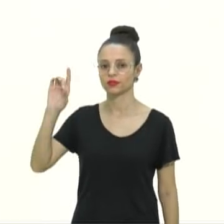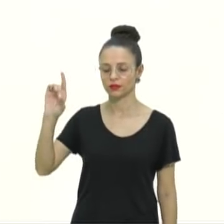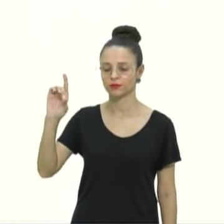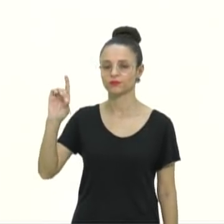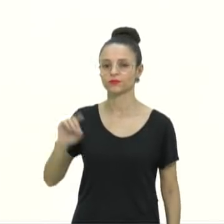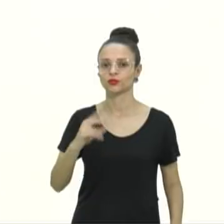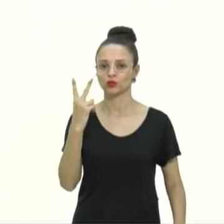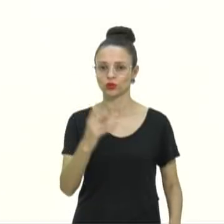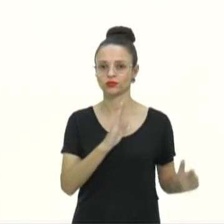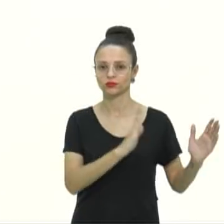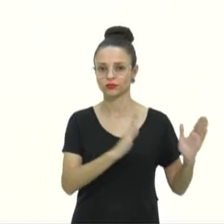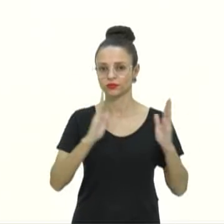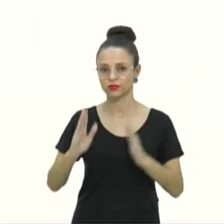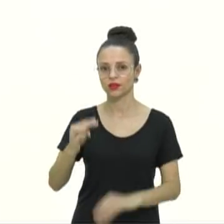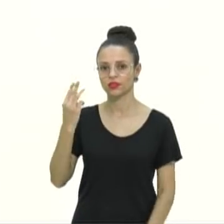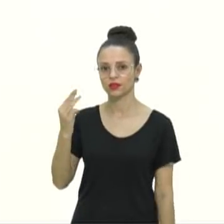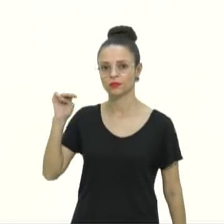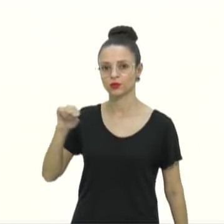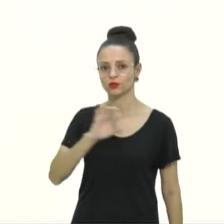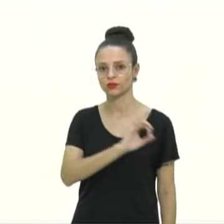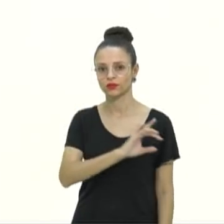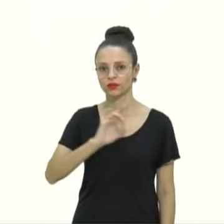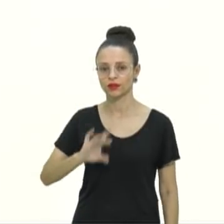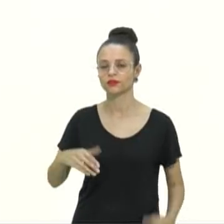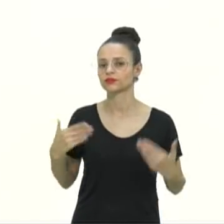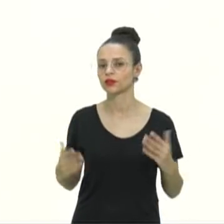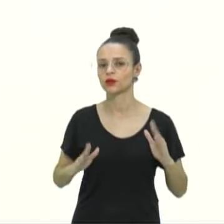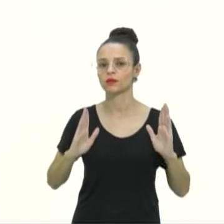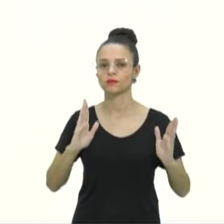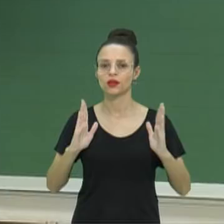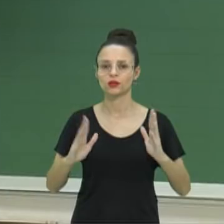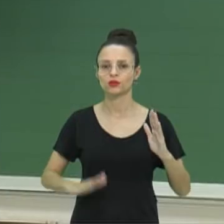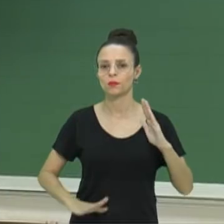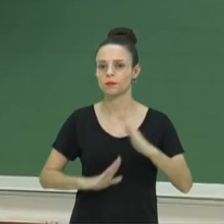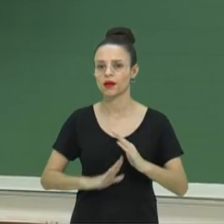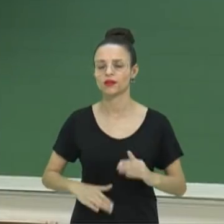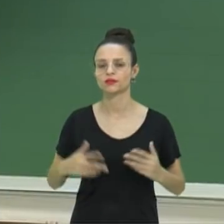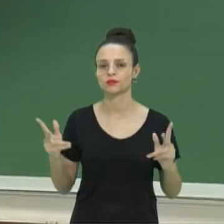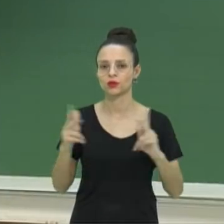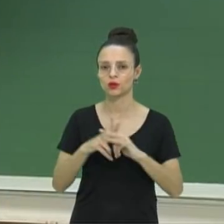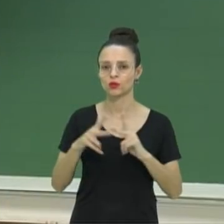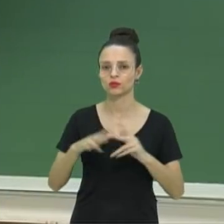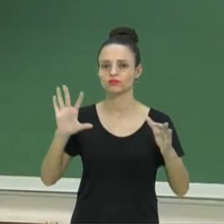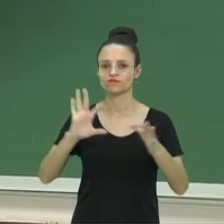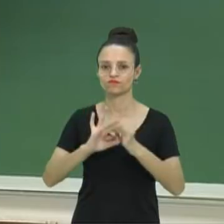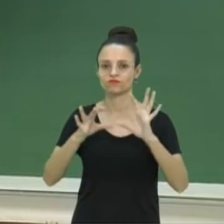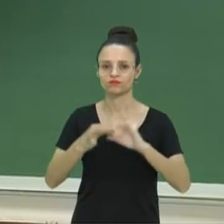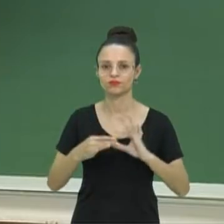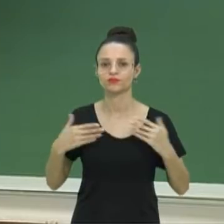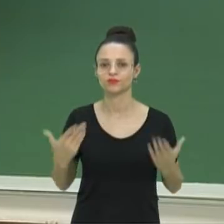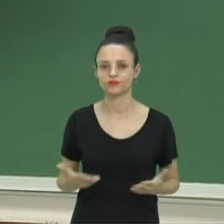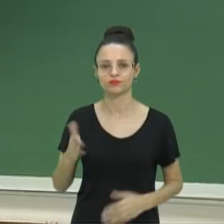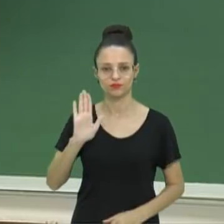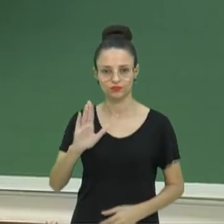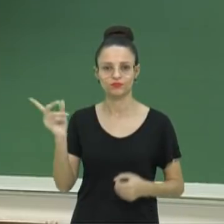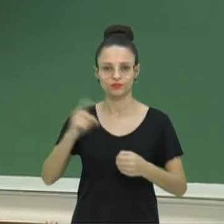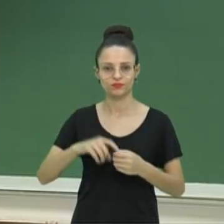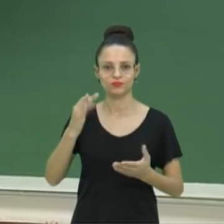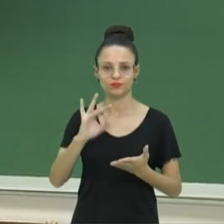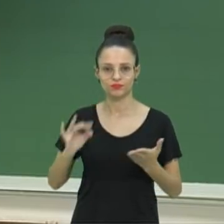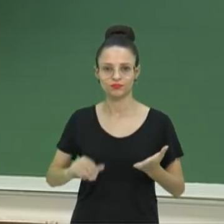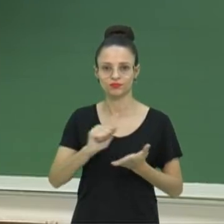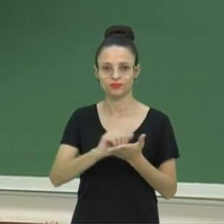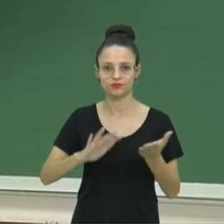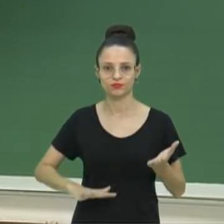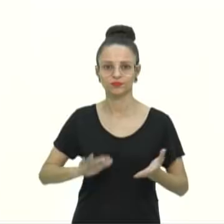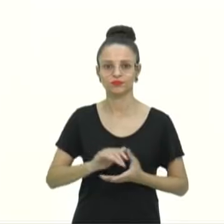D, 2 rounds de 3 minutos cada. Então qual que é a duração máxima do wrestling nas Olimpíadas? Já já voltamos com a correção